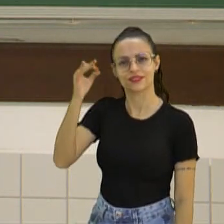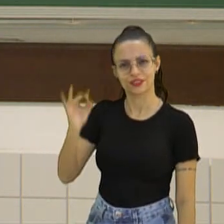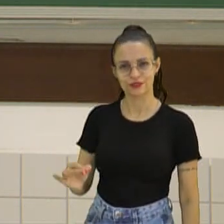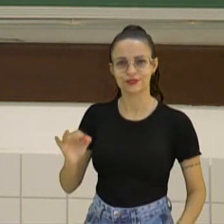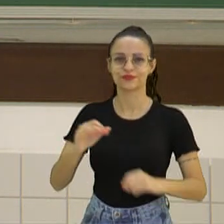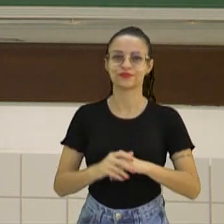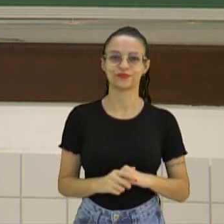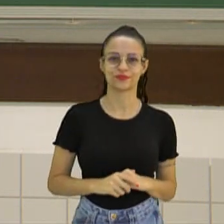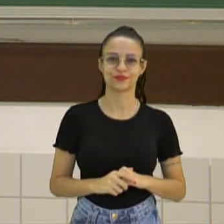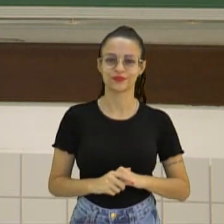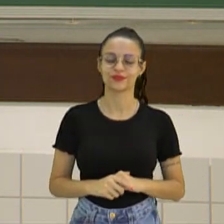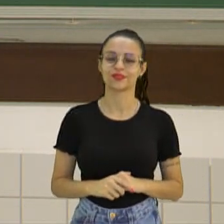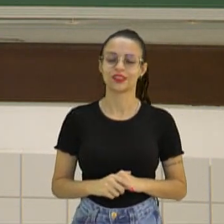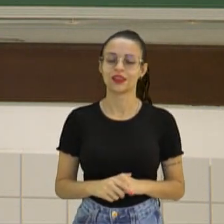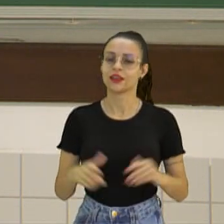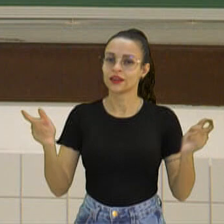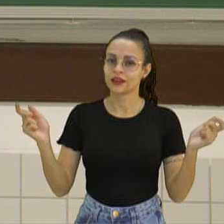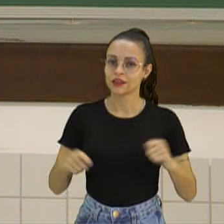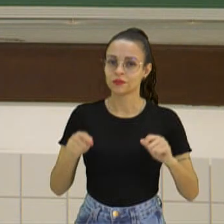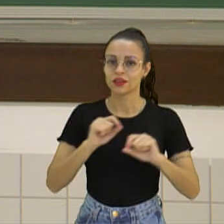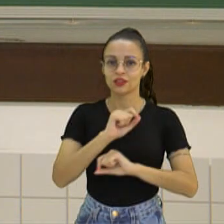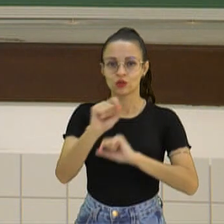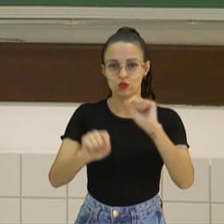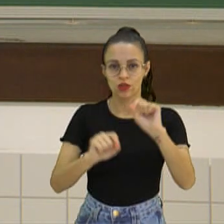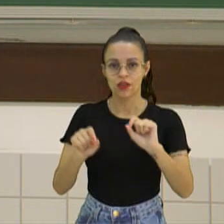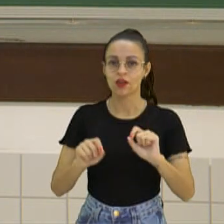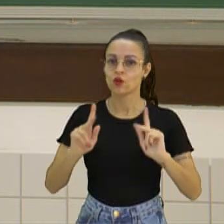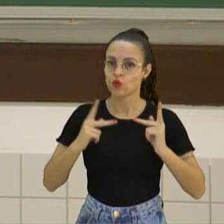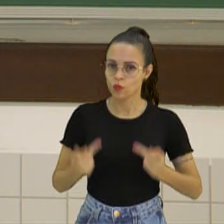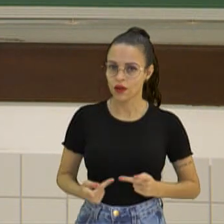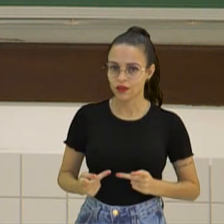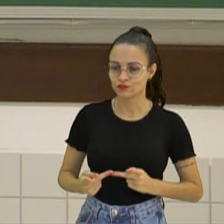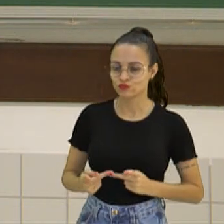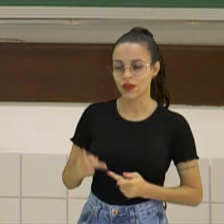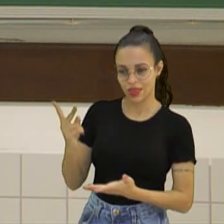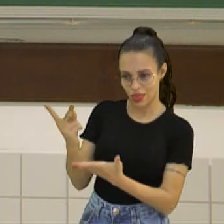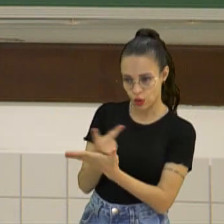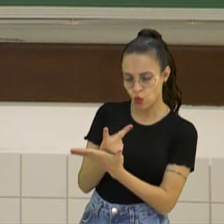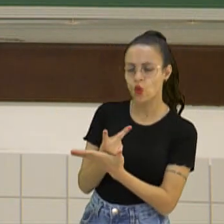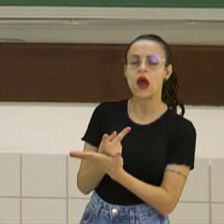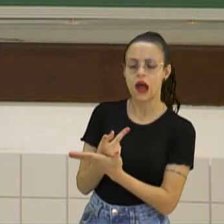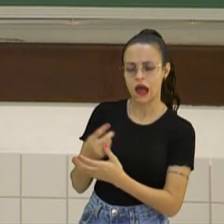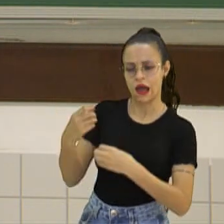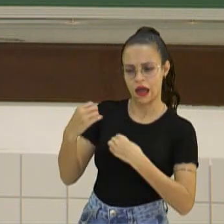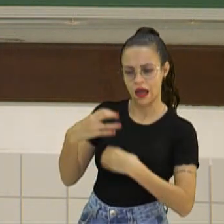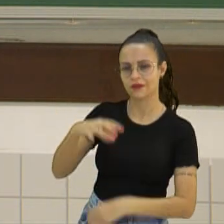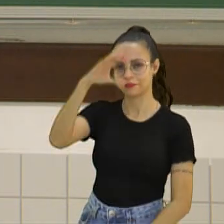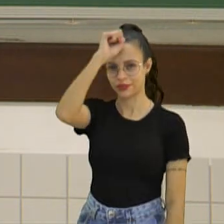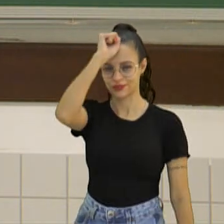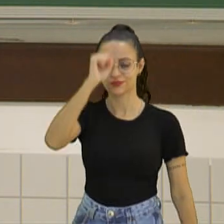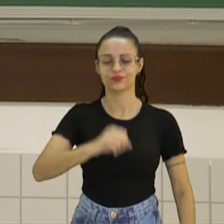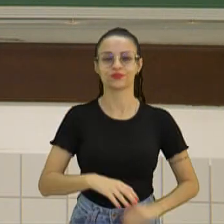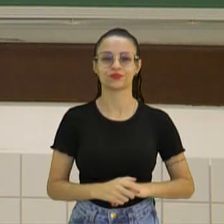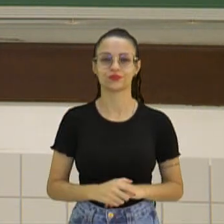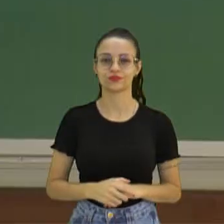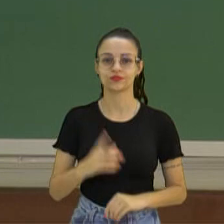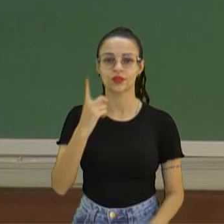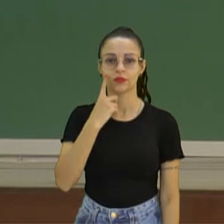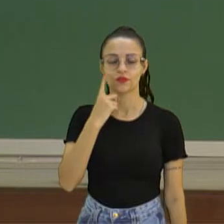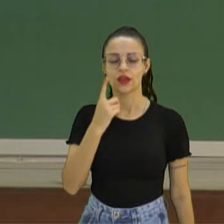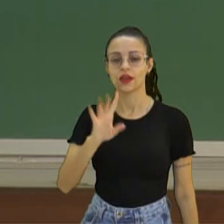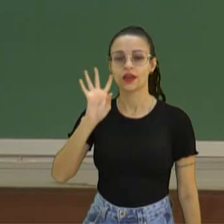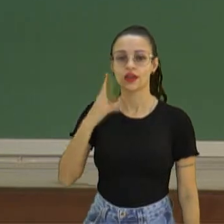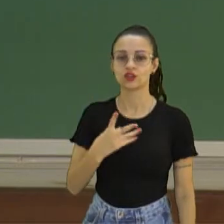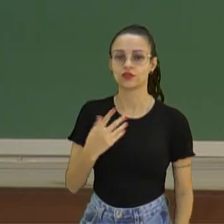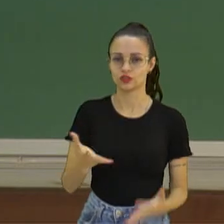acerta Isso é uma capacidade de maravilhosa do ser humano aprender com os próprios erros Então vamos lá vamos fazer por iluminação